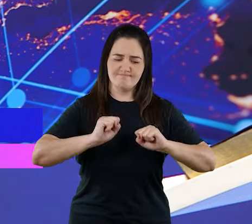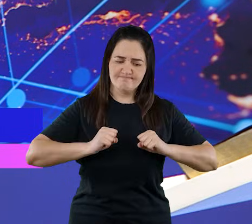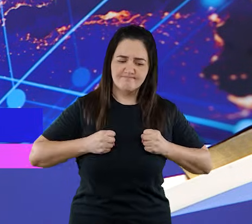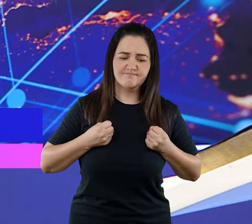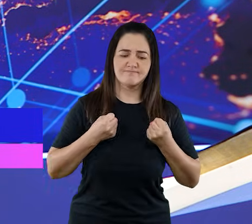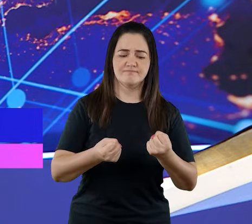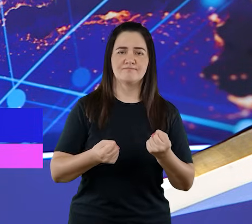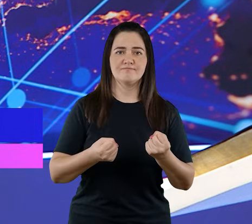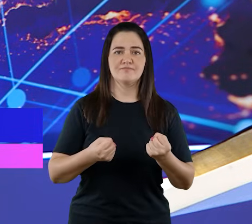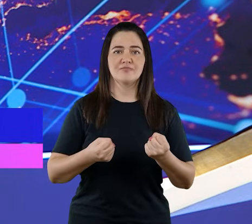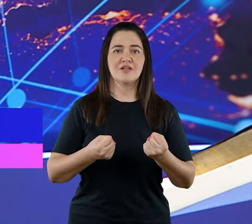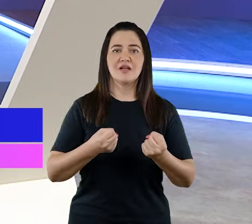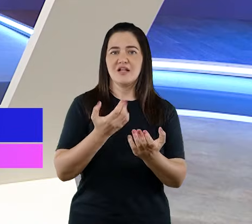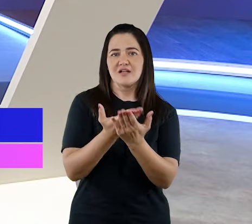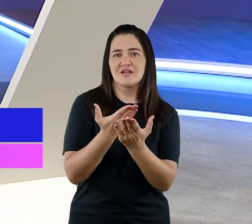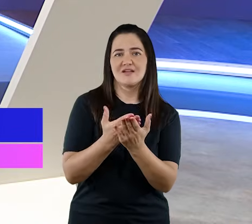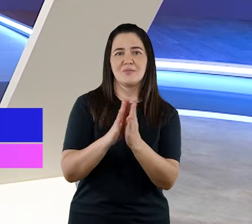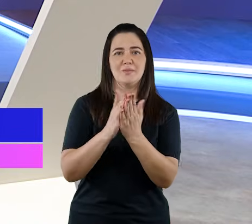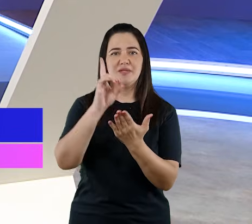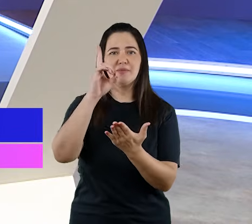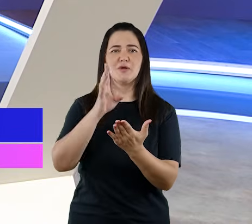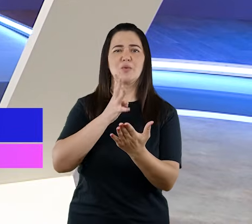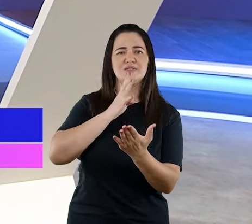ainda teremos que enfrentar.